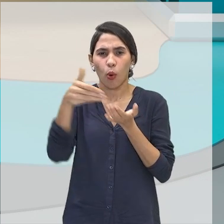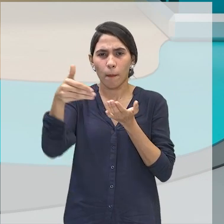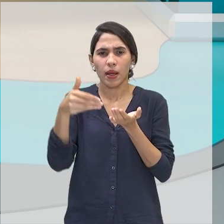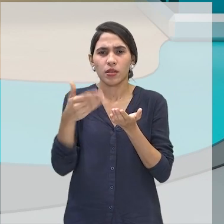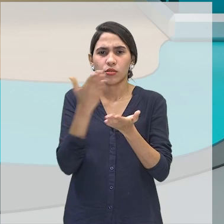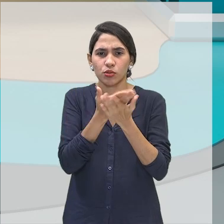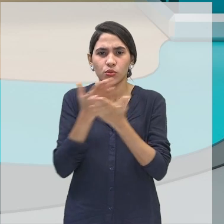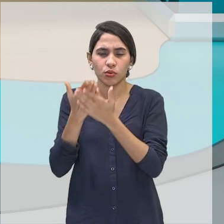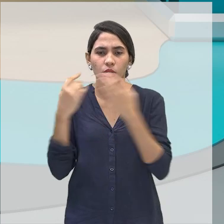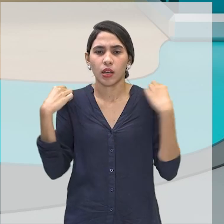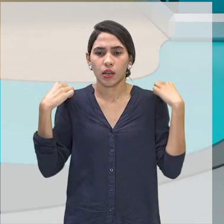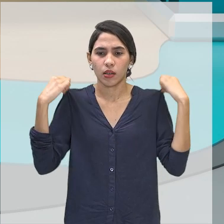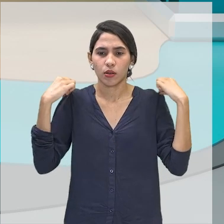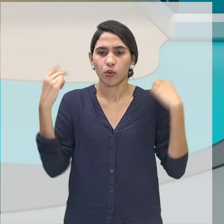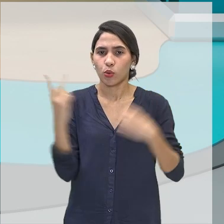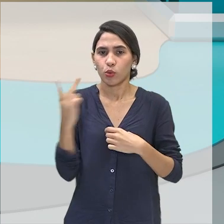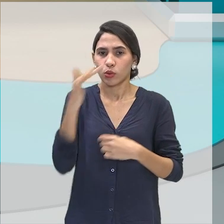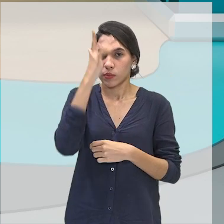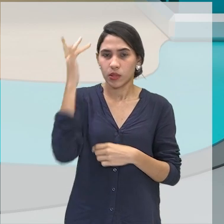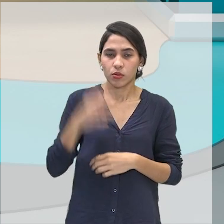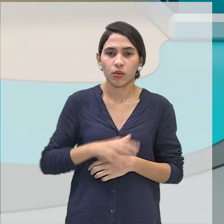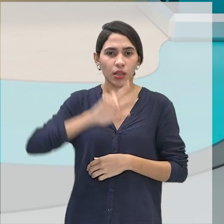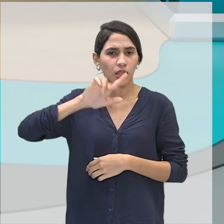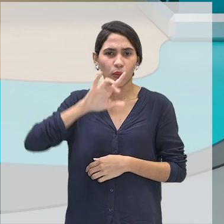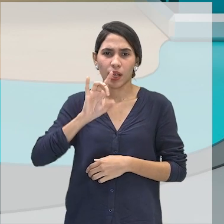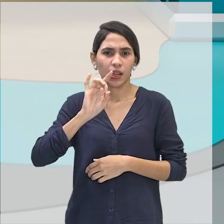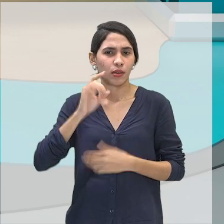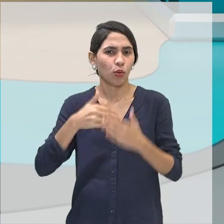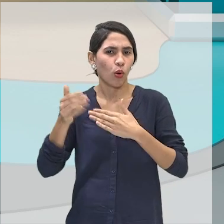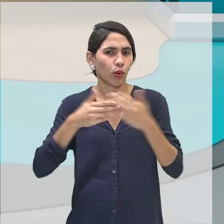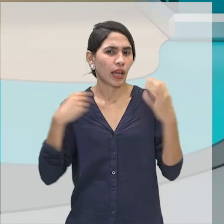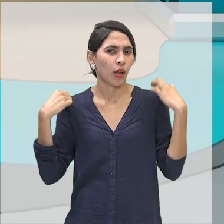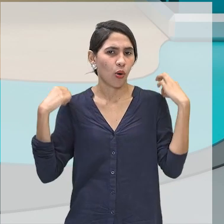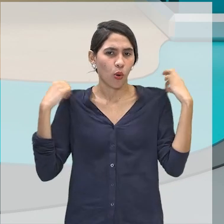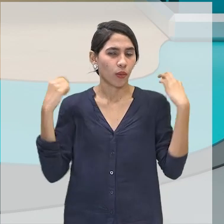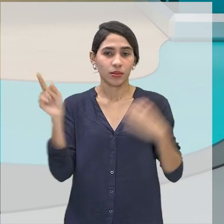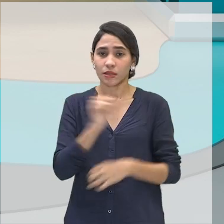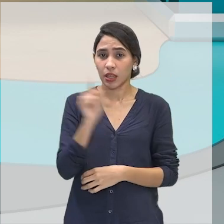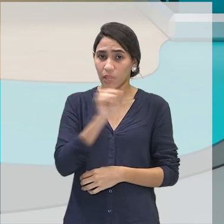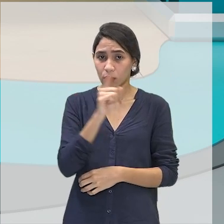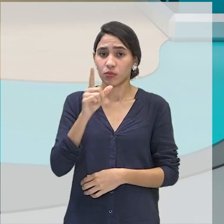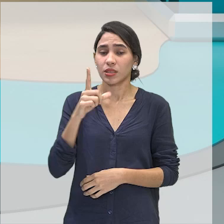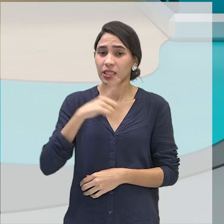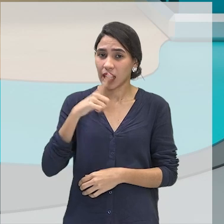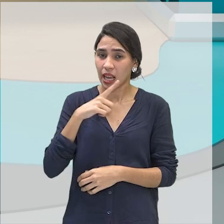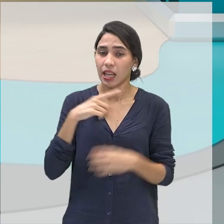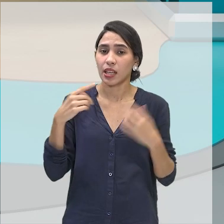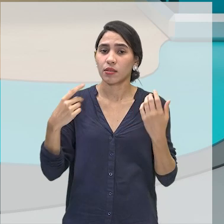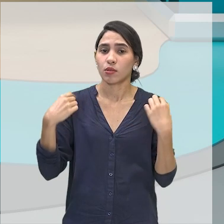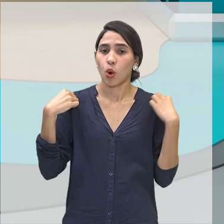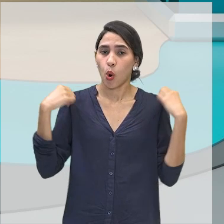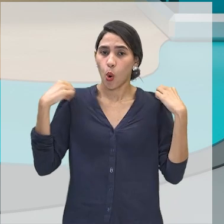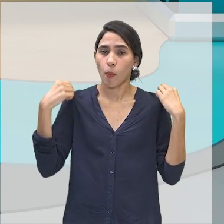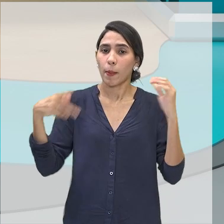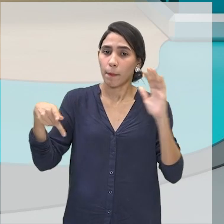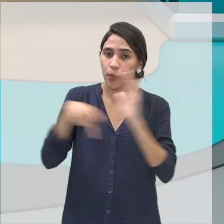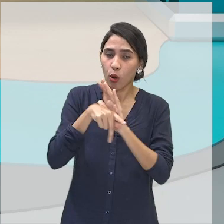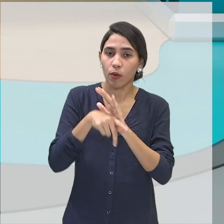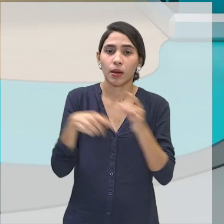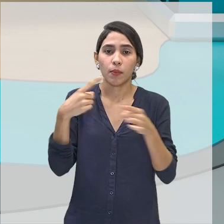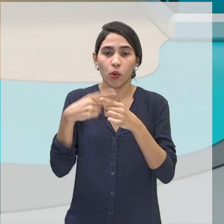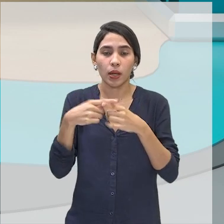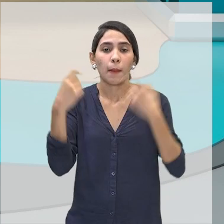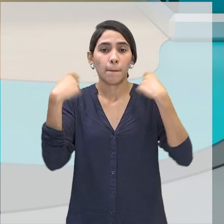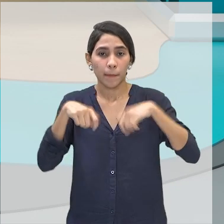nossos kendokas, né? Não é qualquer vestimenta que eles estão utilizando, é uma vestimenta específica, porque é